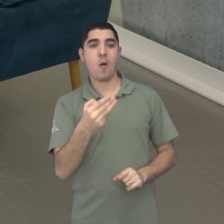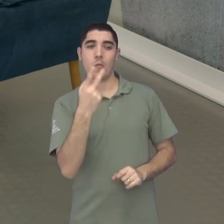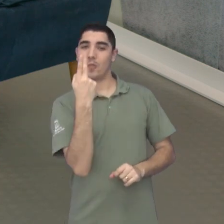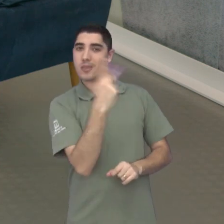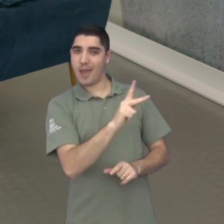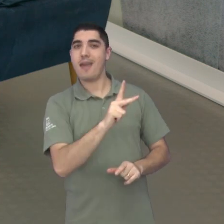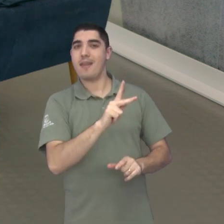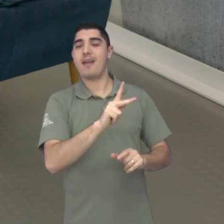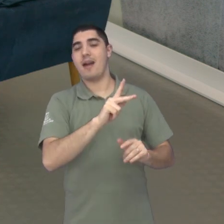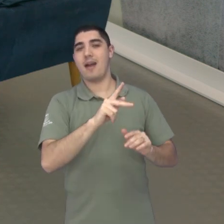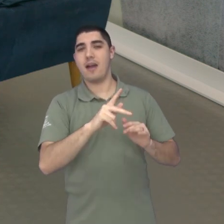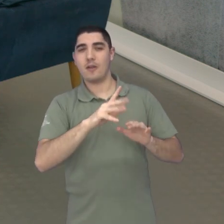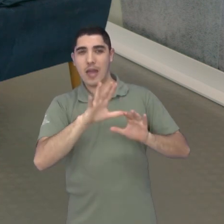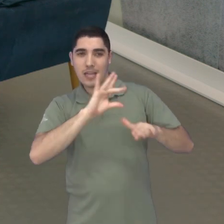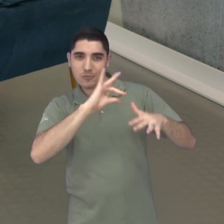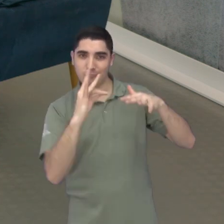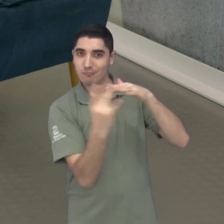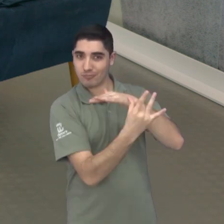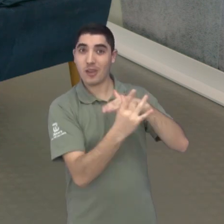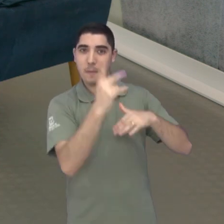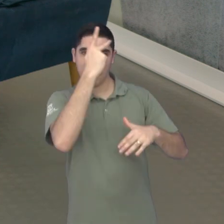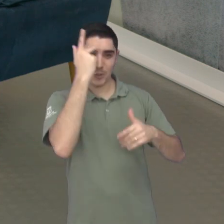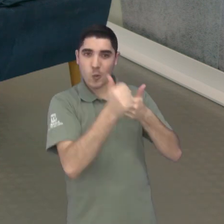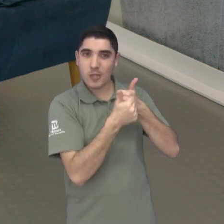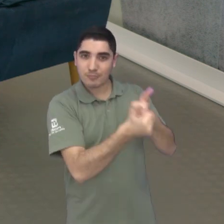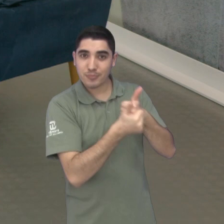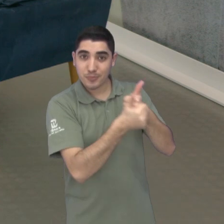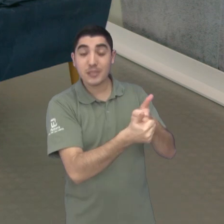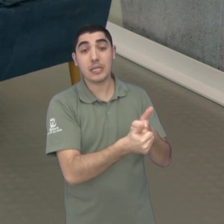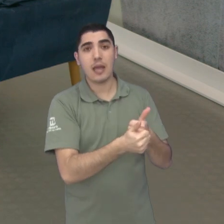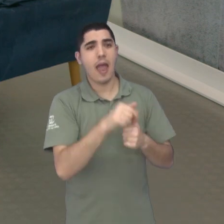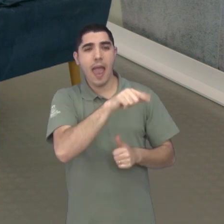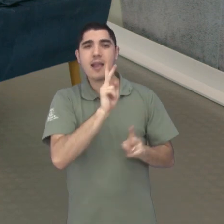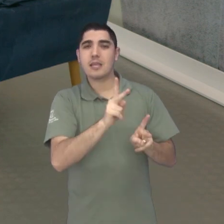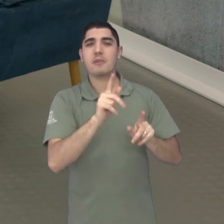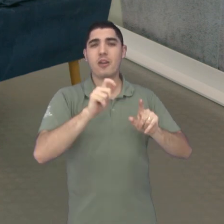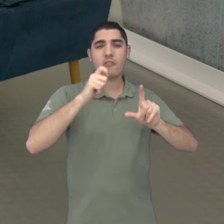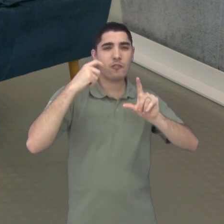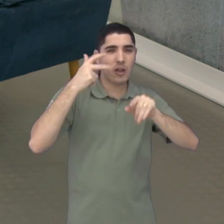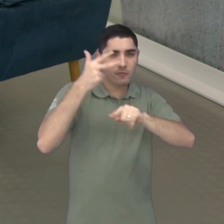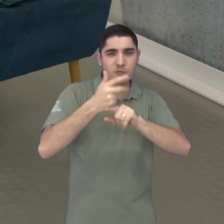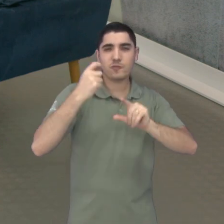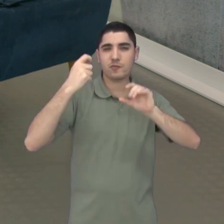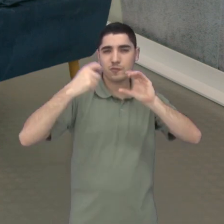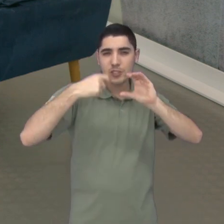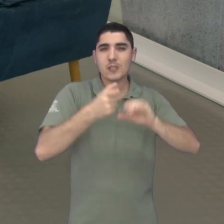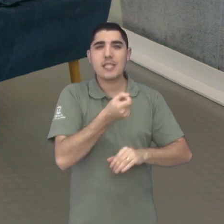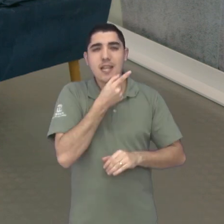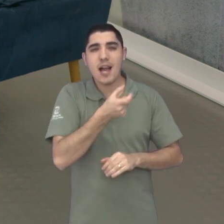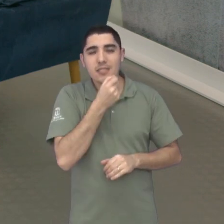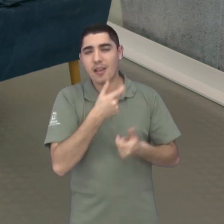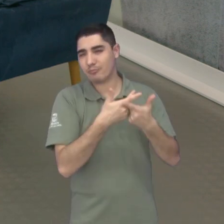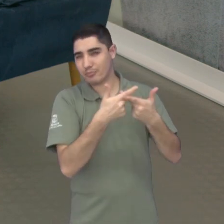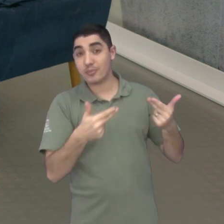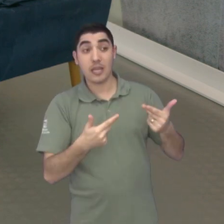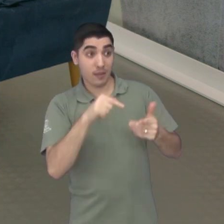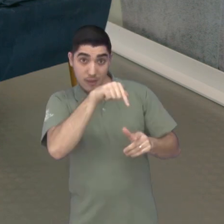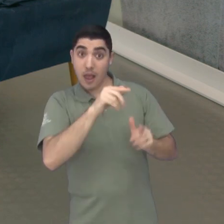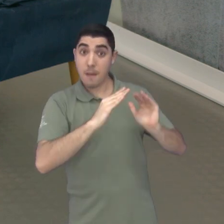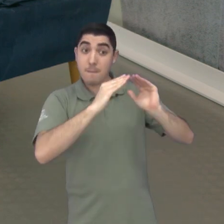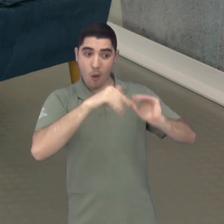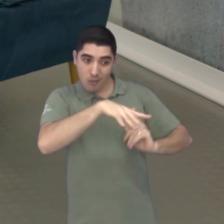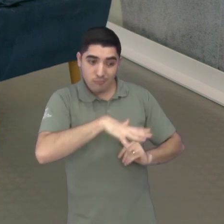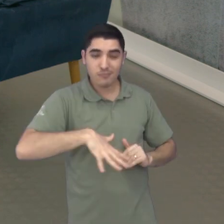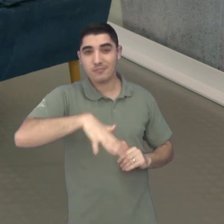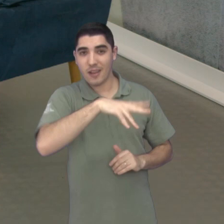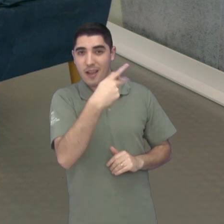seu canal e nas redes sociais. Ela empresta sua voz para vídeos engraçados e divertidos. E ainda é aqui